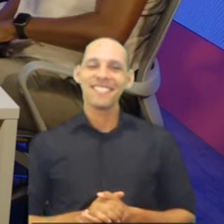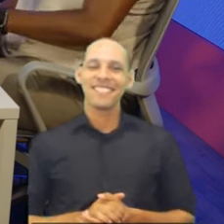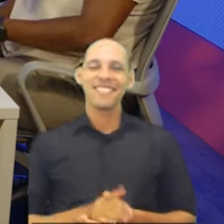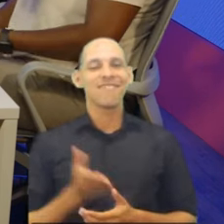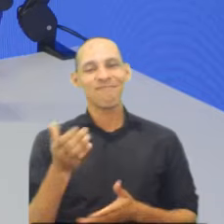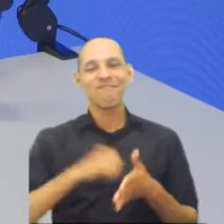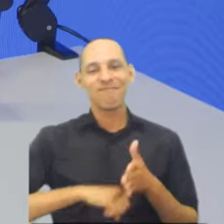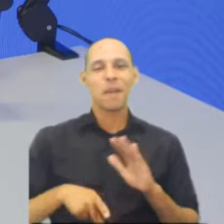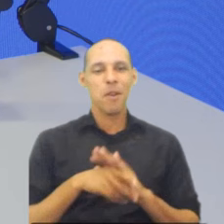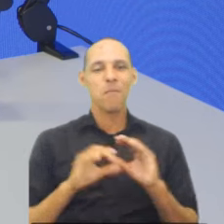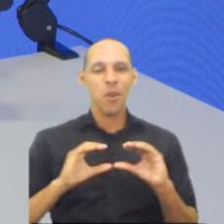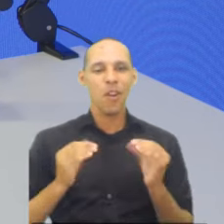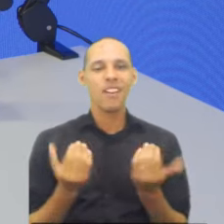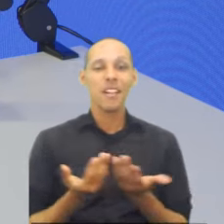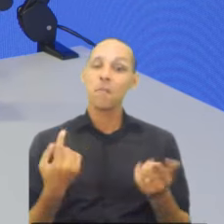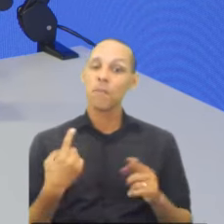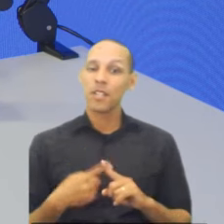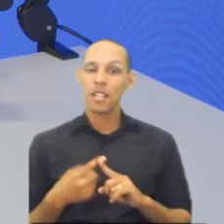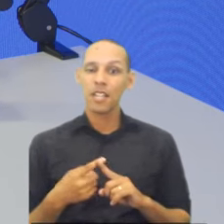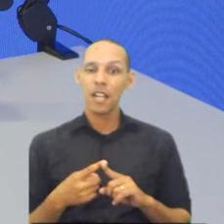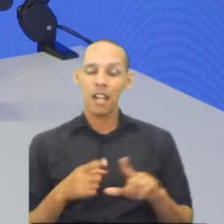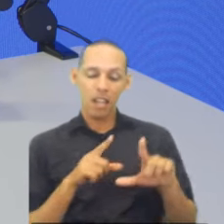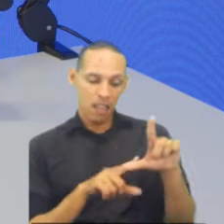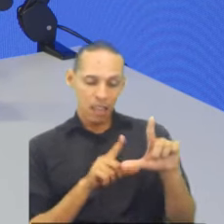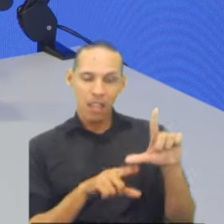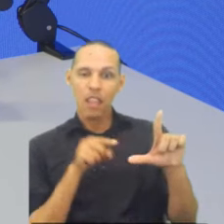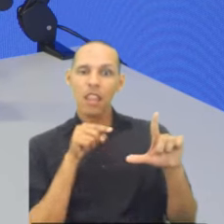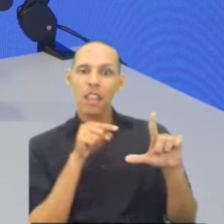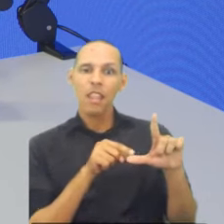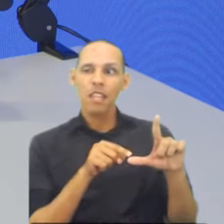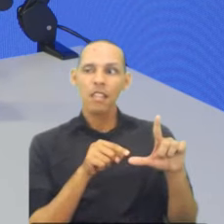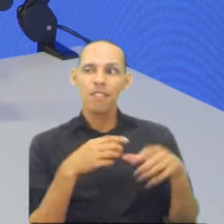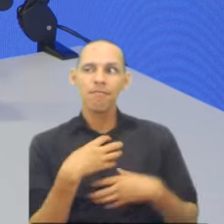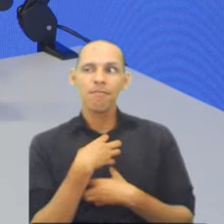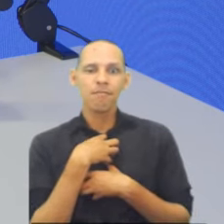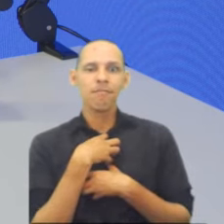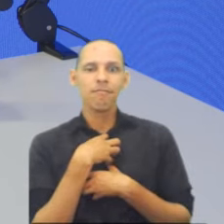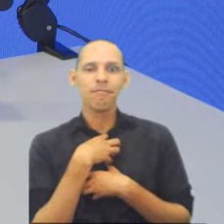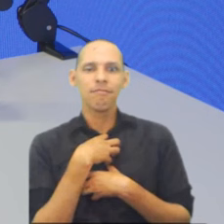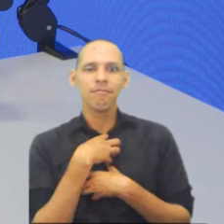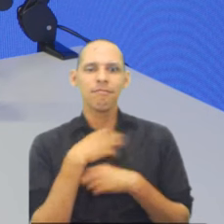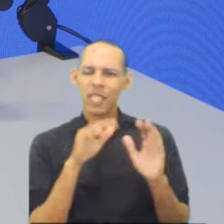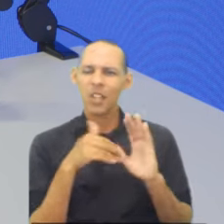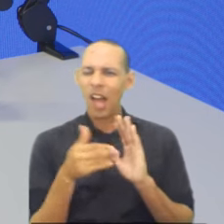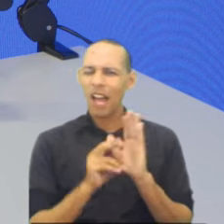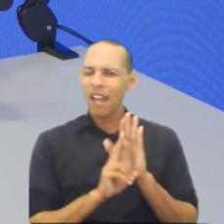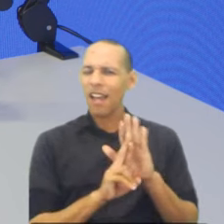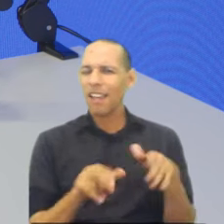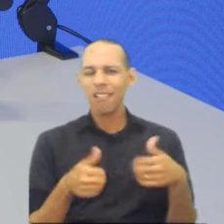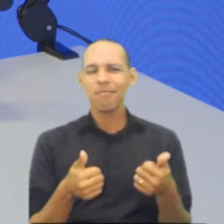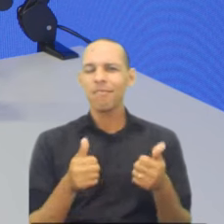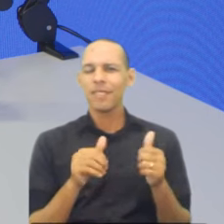essa essa briga da da da comunidade né porque a letrinha não se sente contemplada na